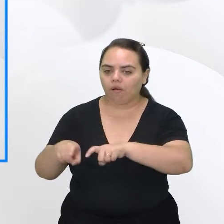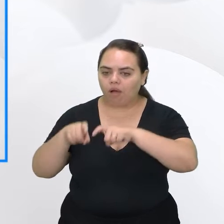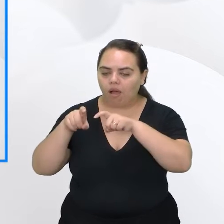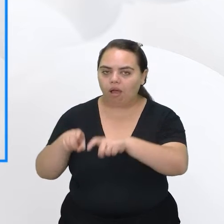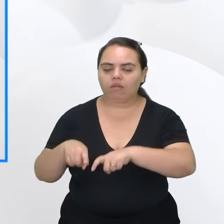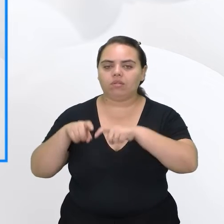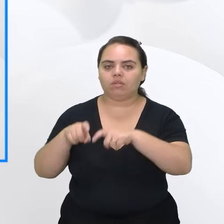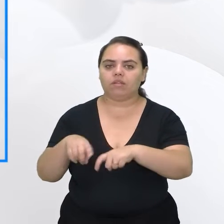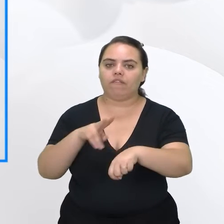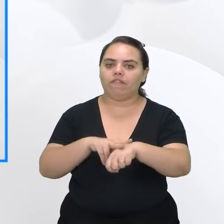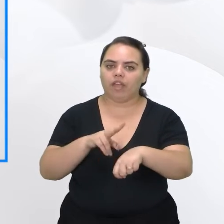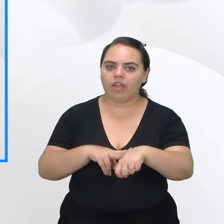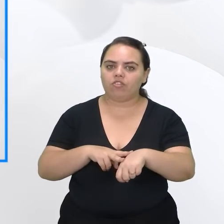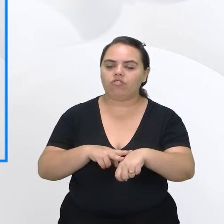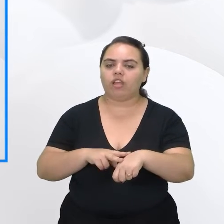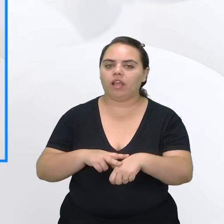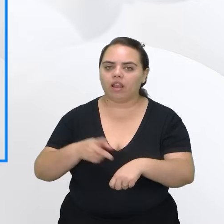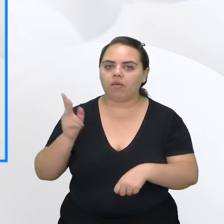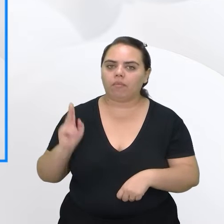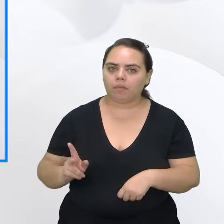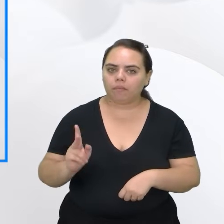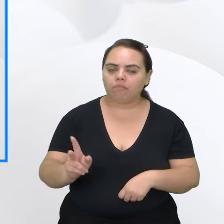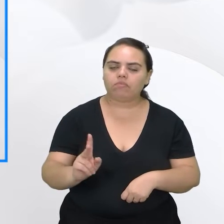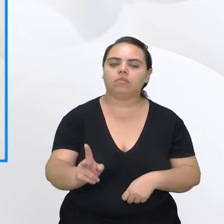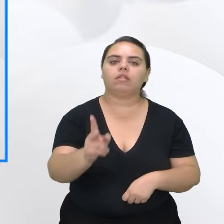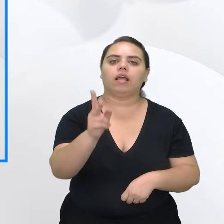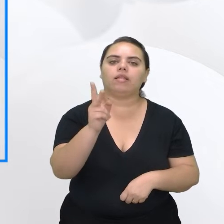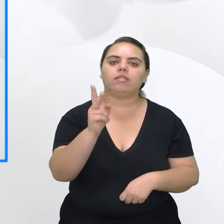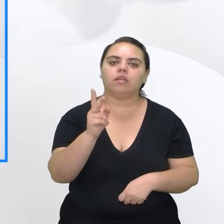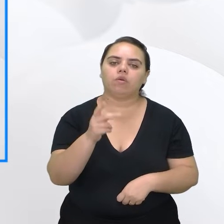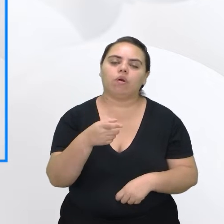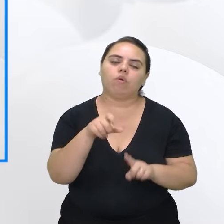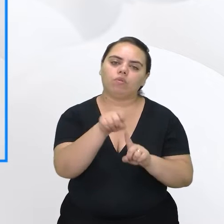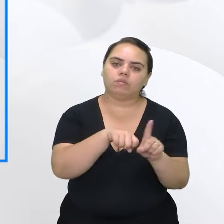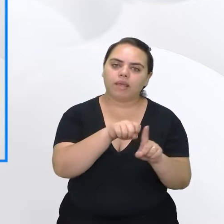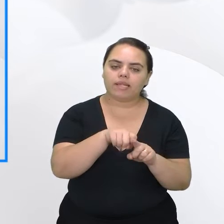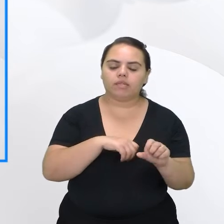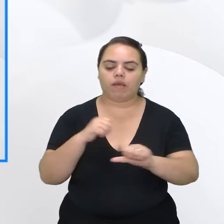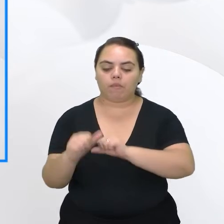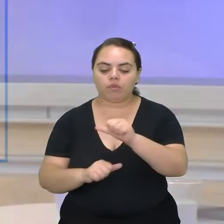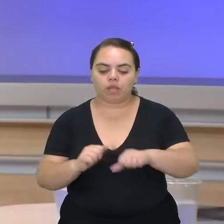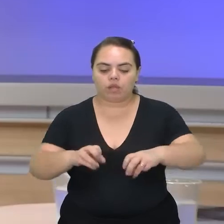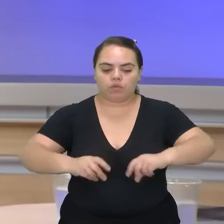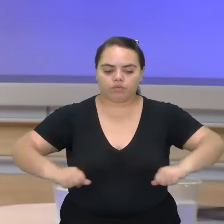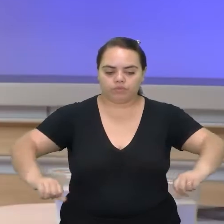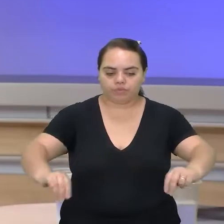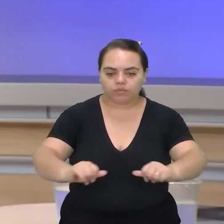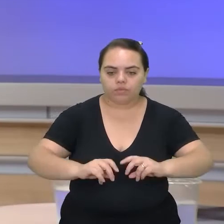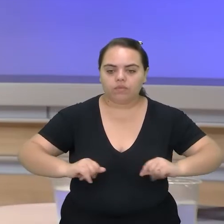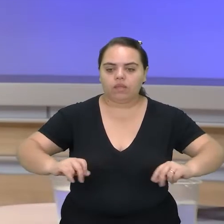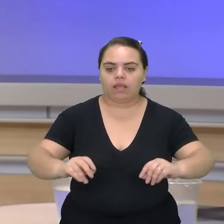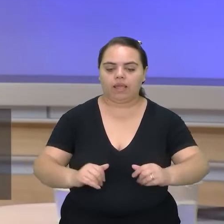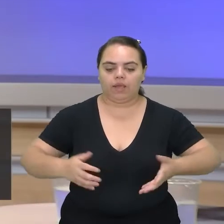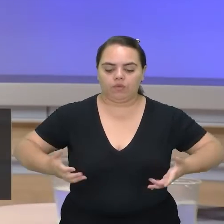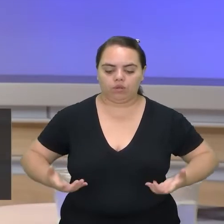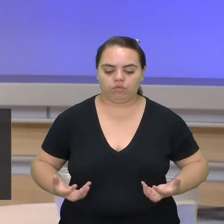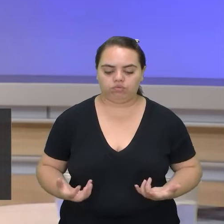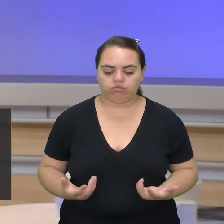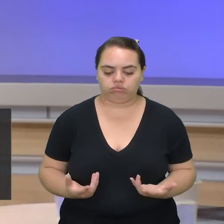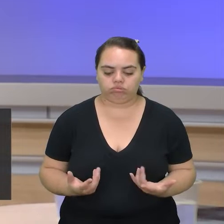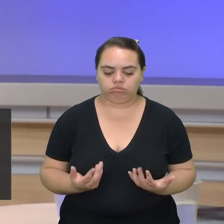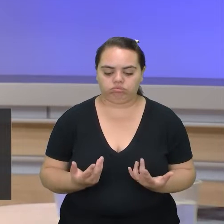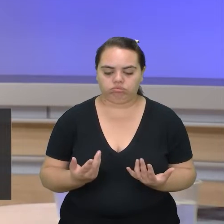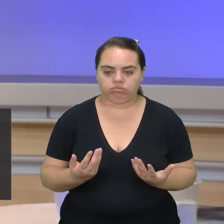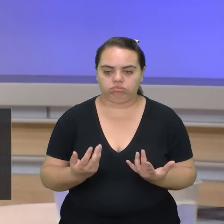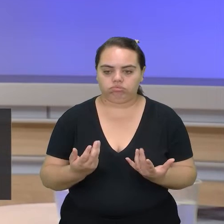verde permanece por alguns meses já fazendo alguma melhora no solo, né? E conforme ela cresce, né, depois que